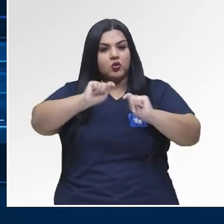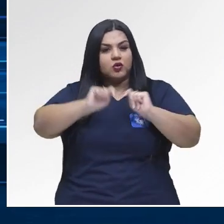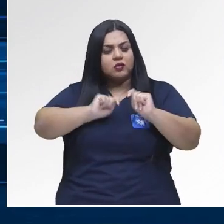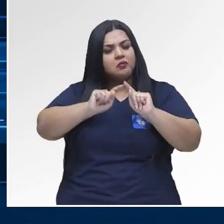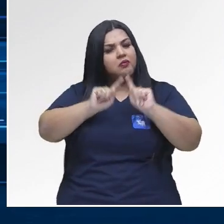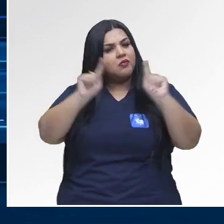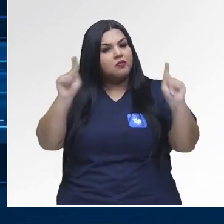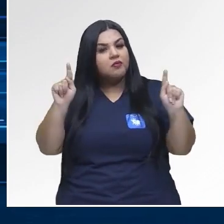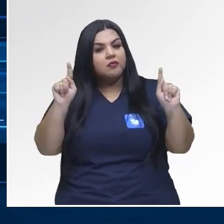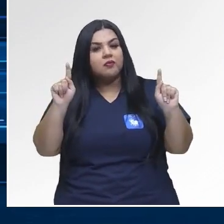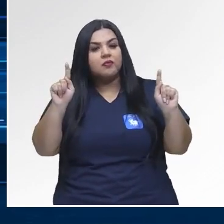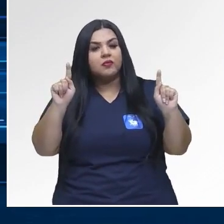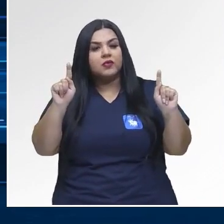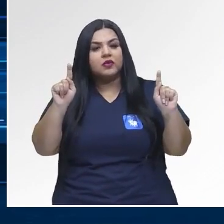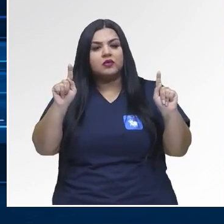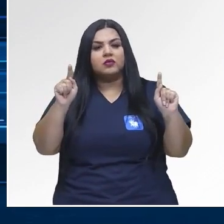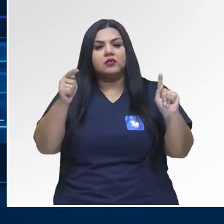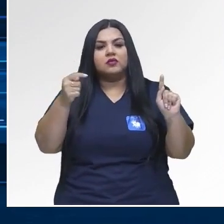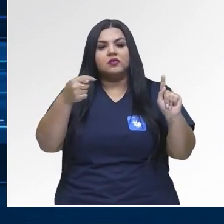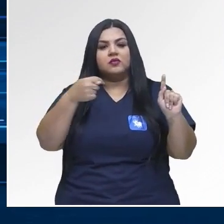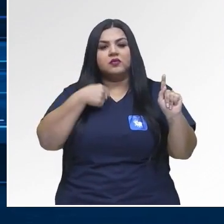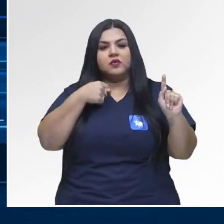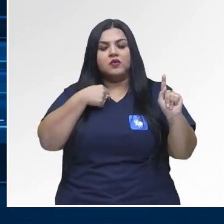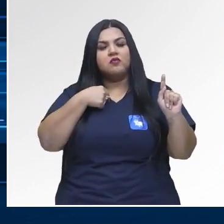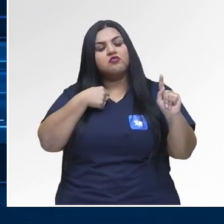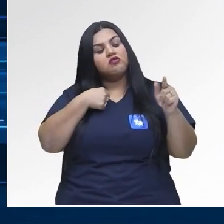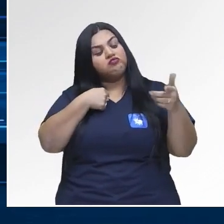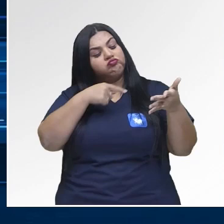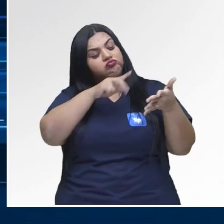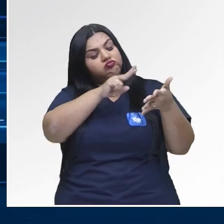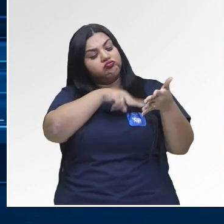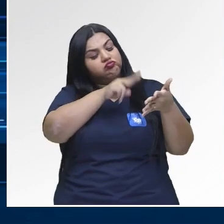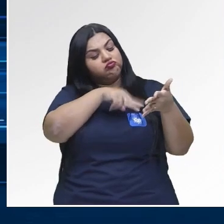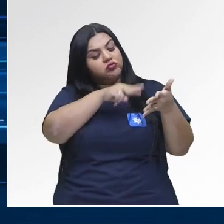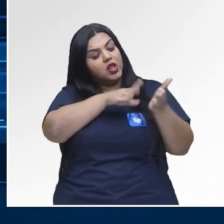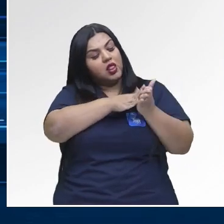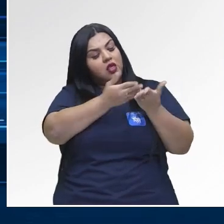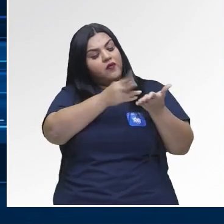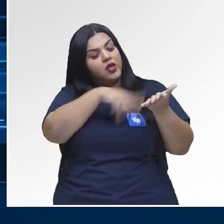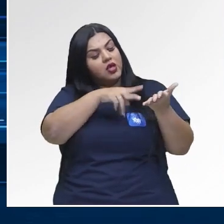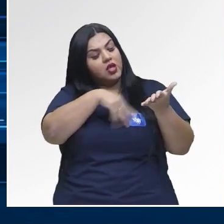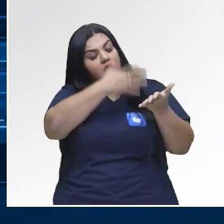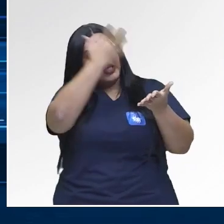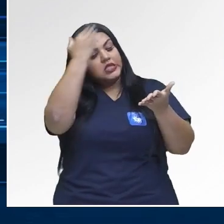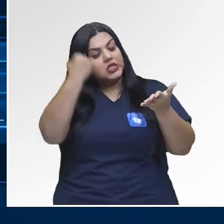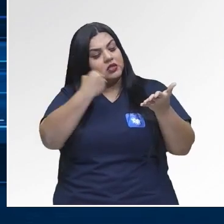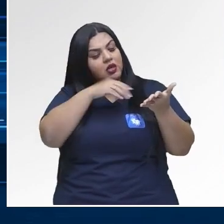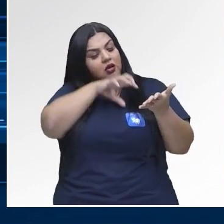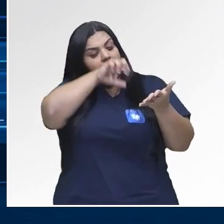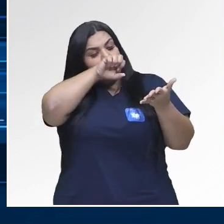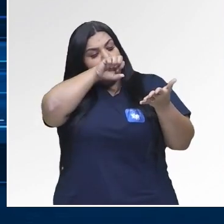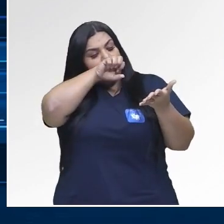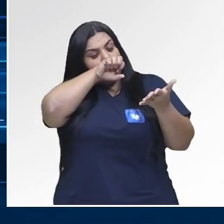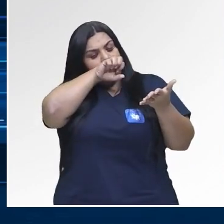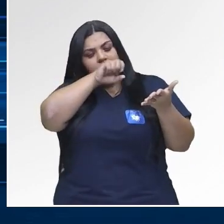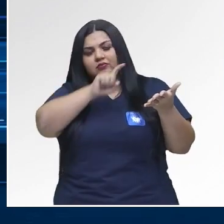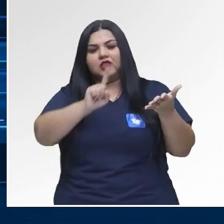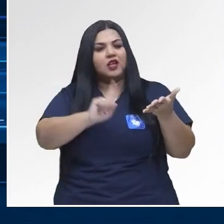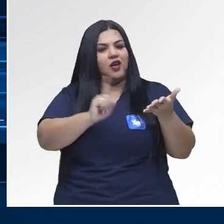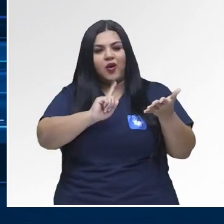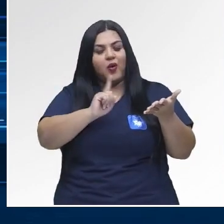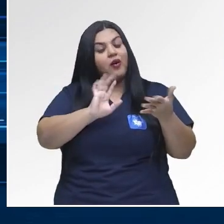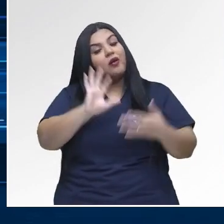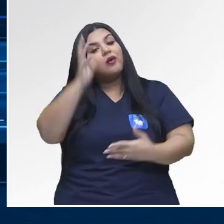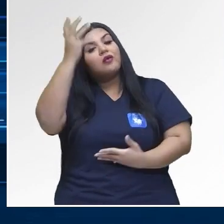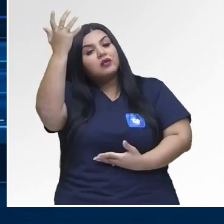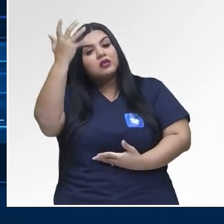não é assim, eu estava ali lendo um livro e esqueci de respirar. Não. Ele